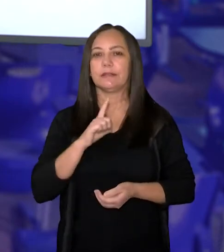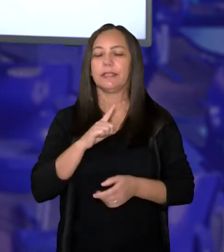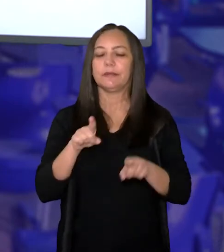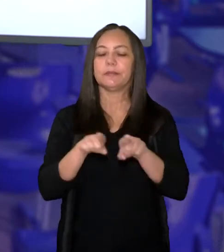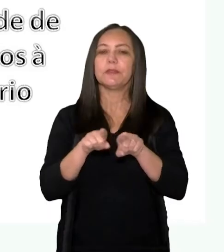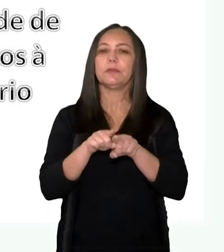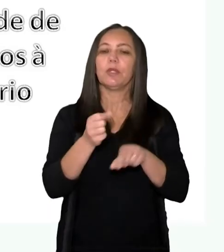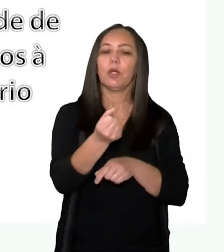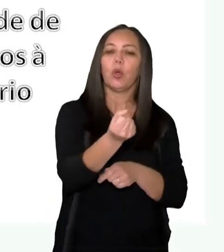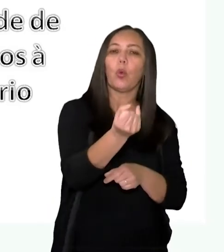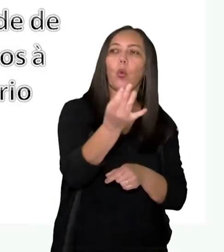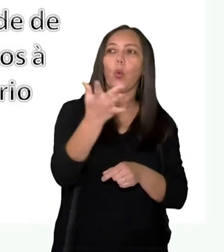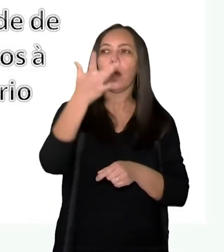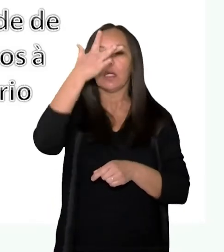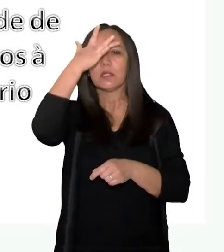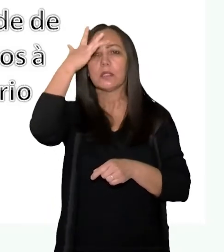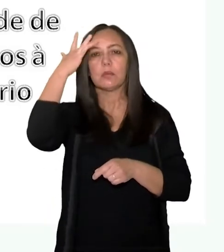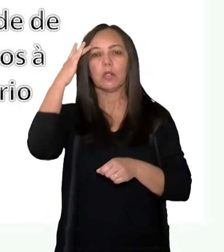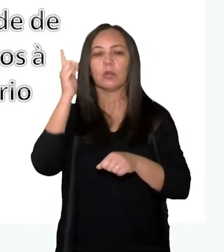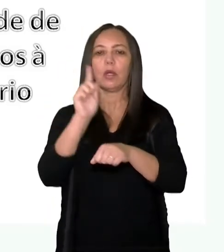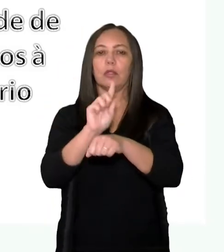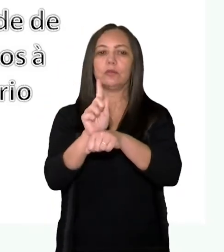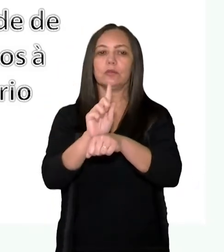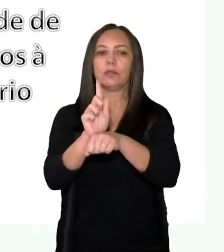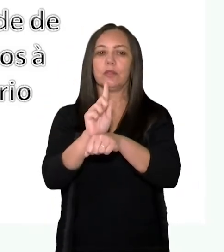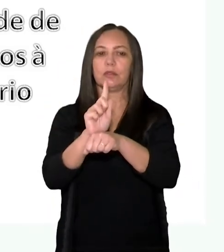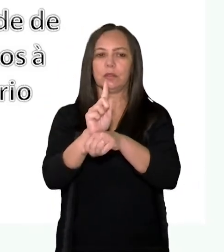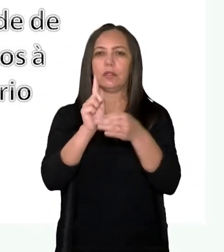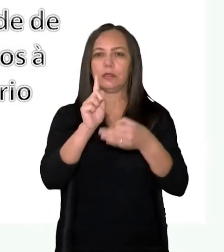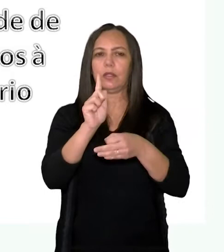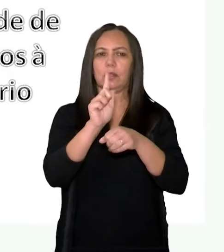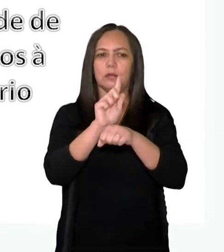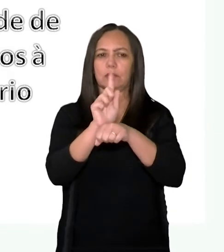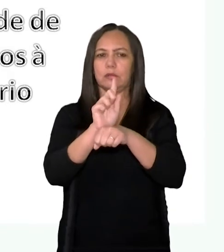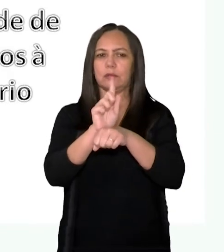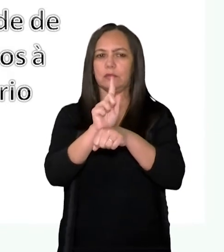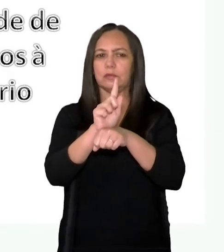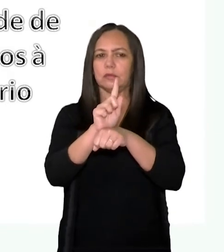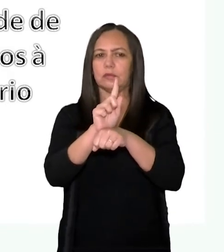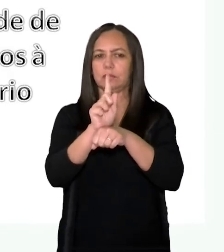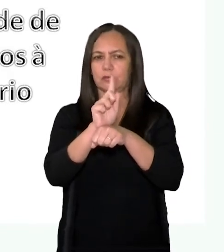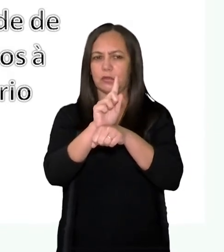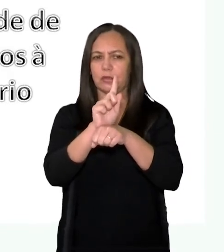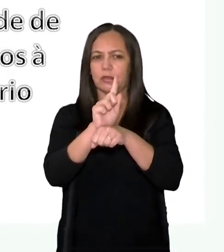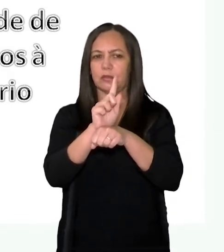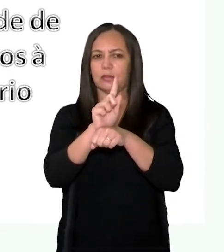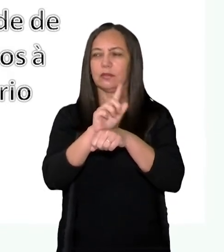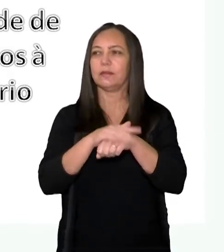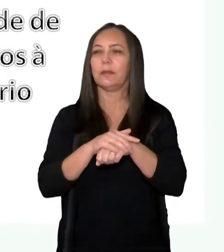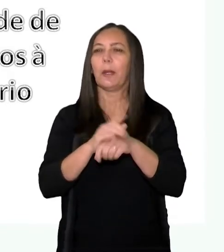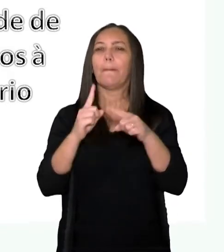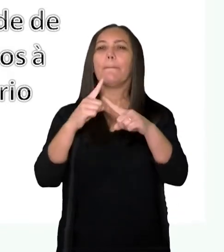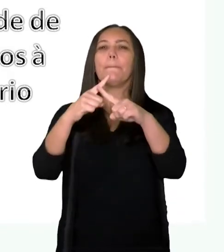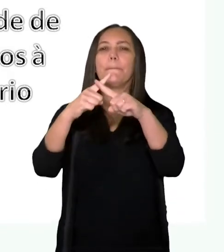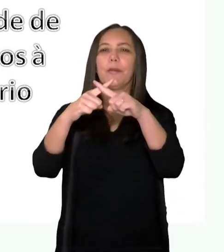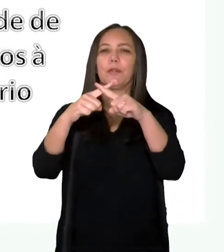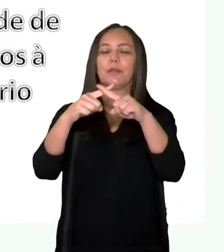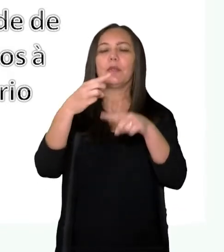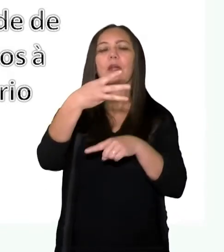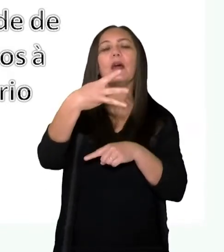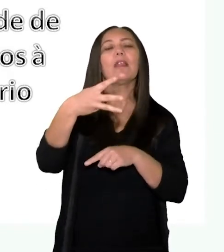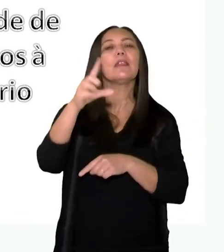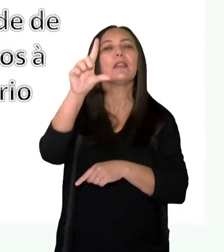tenho aqui, quantidade de candidatos a gerente, eu tenho 4 opções, que multiplica